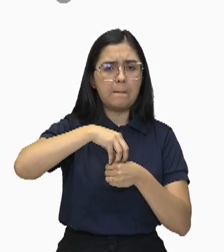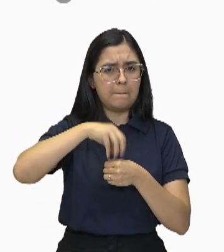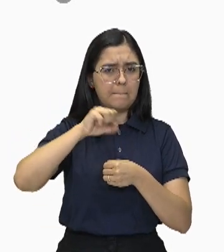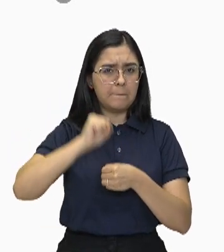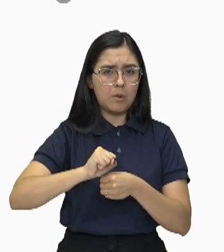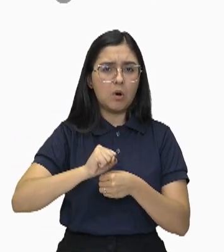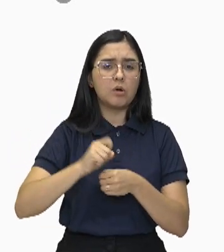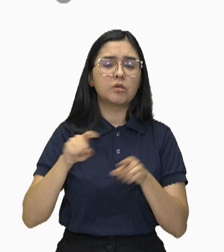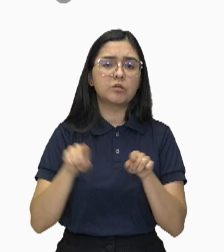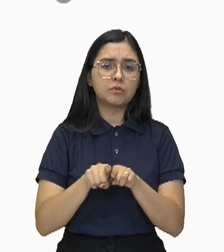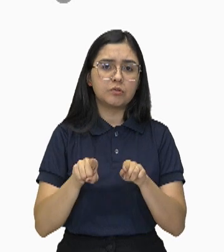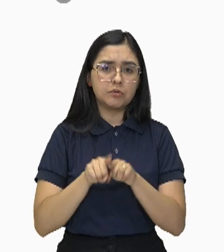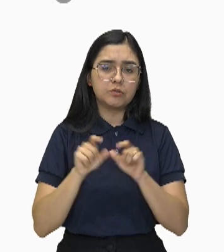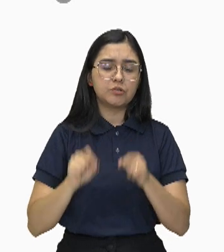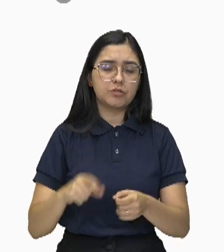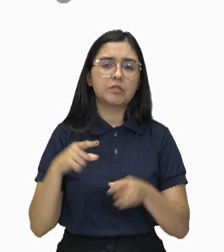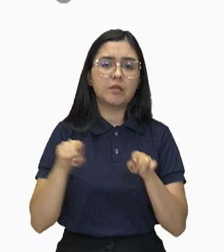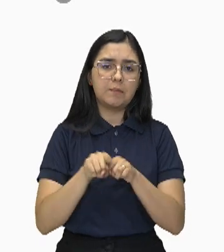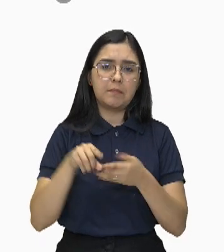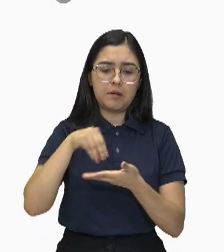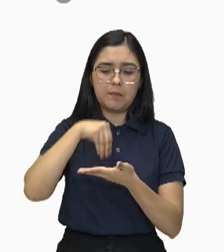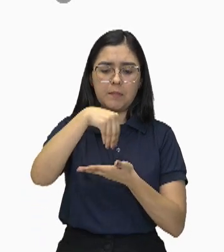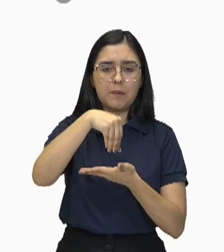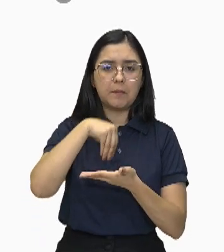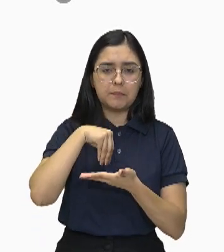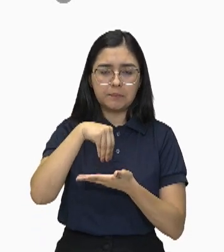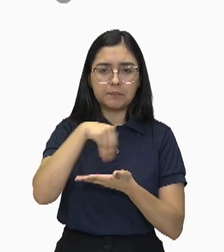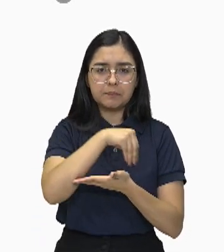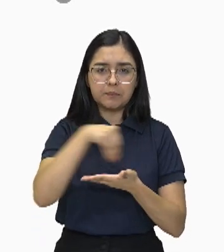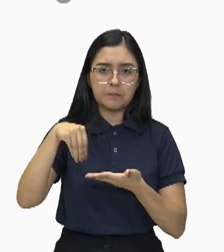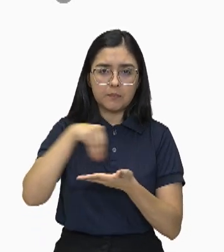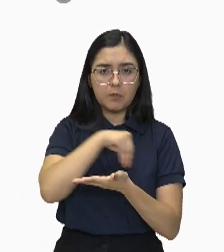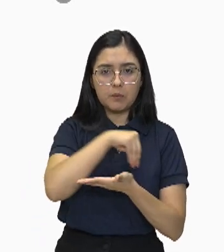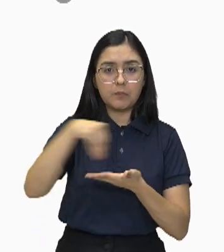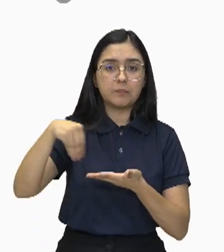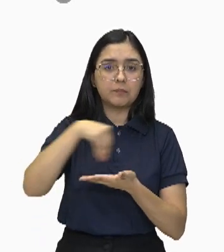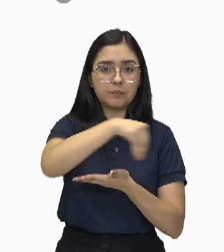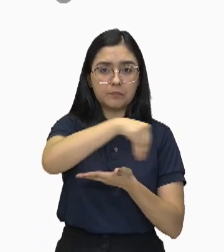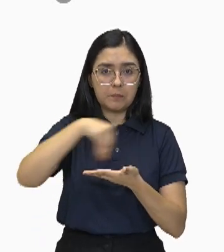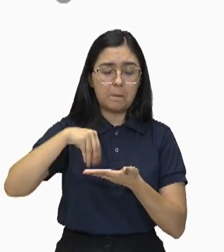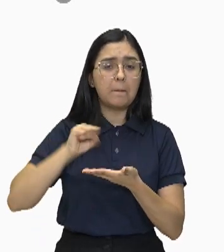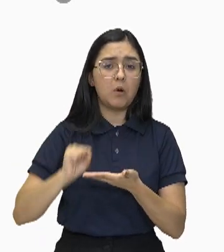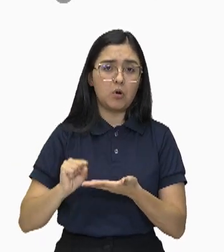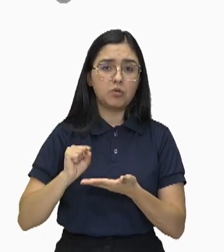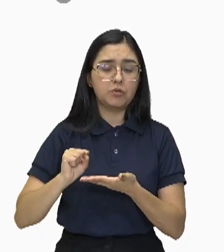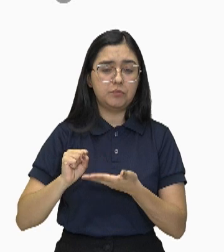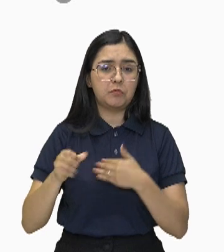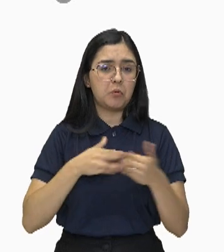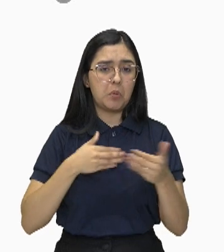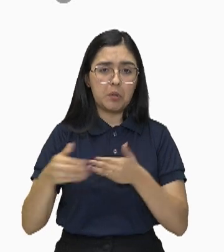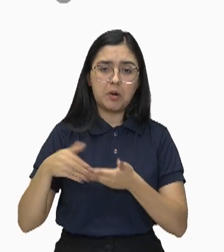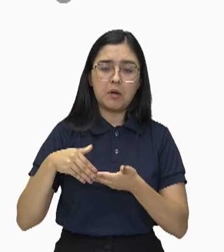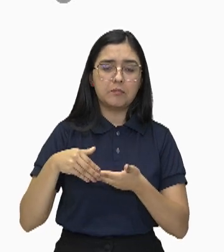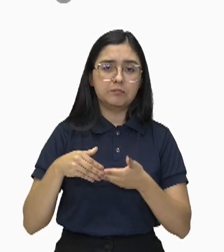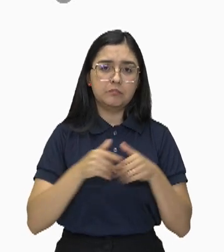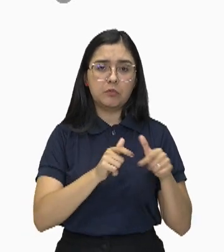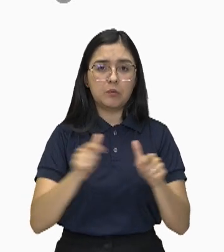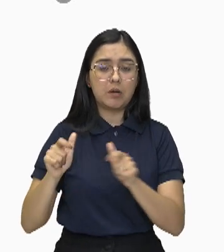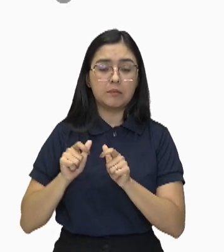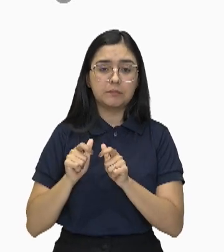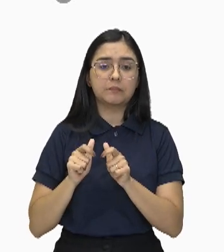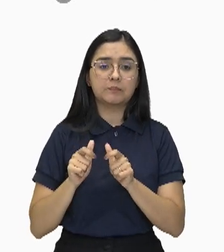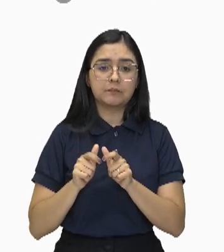linha reta, vertical, horizontal ou diagonal. Então, ela pode ir para qualquer direção e